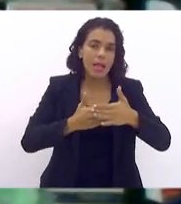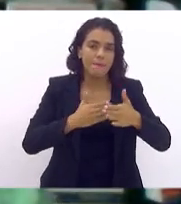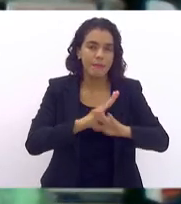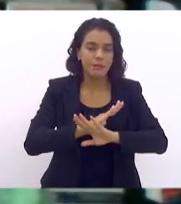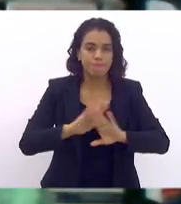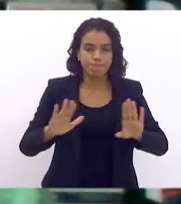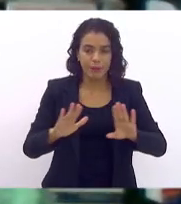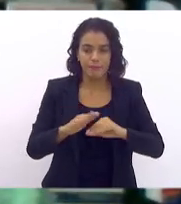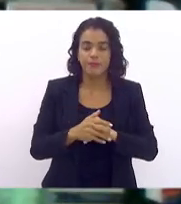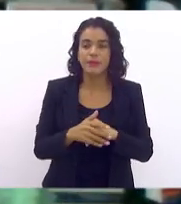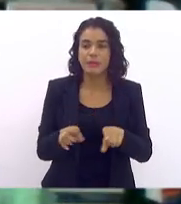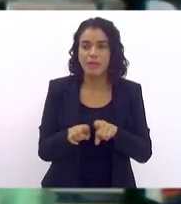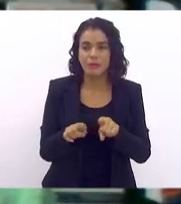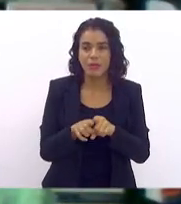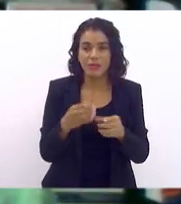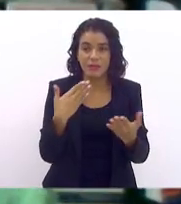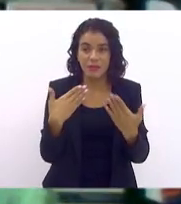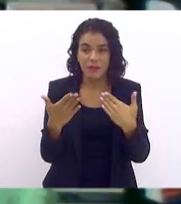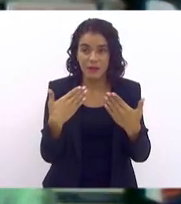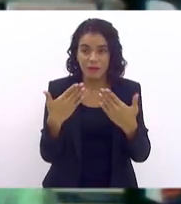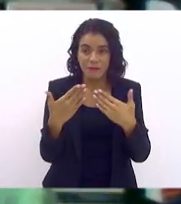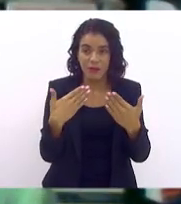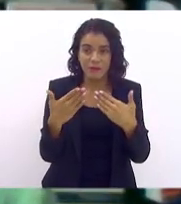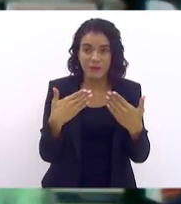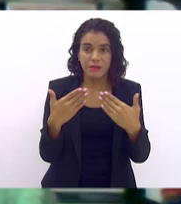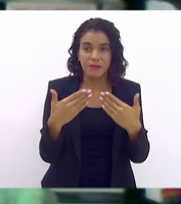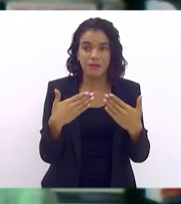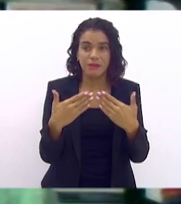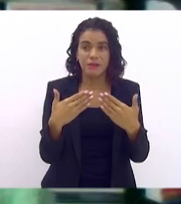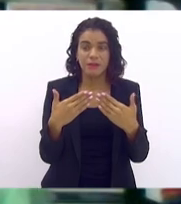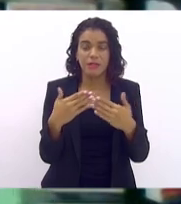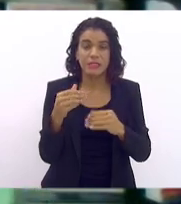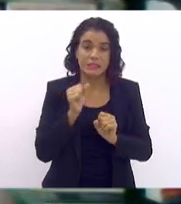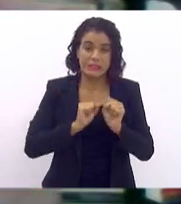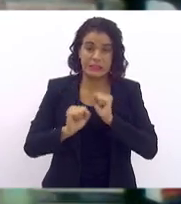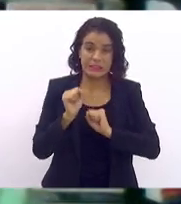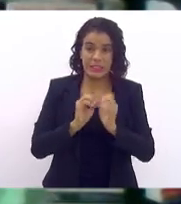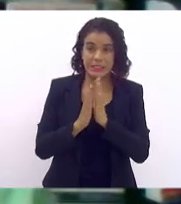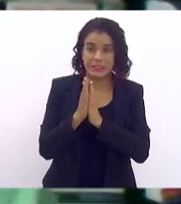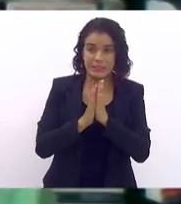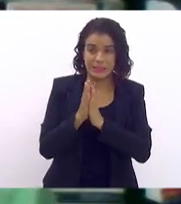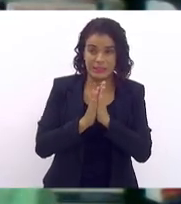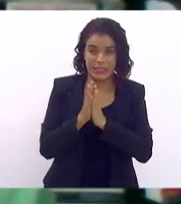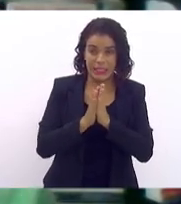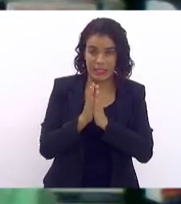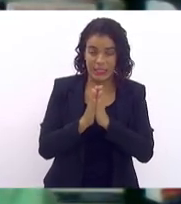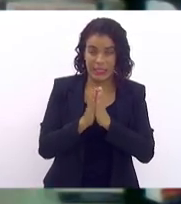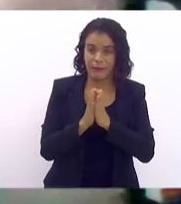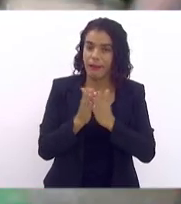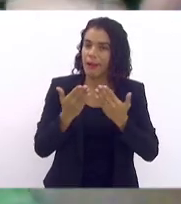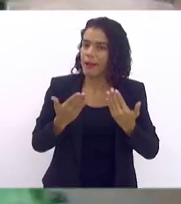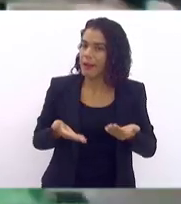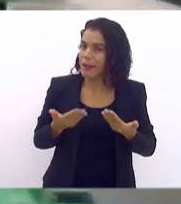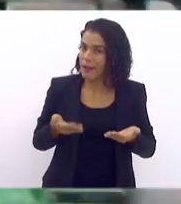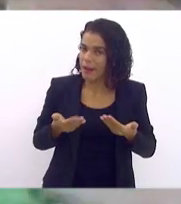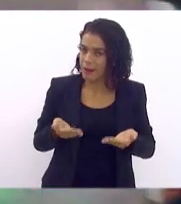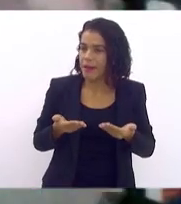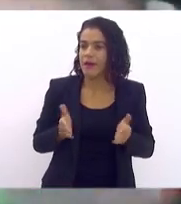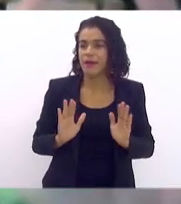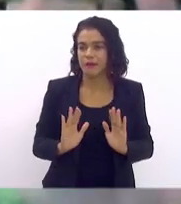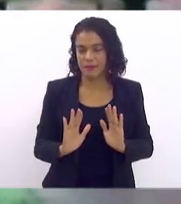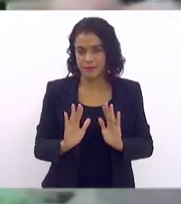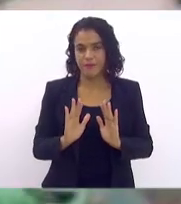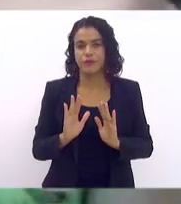momento, e a gente já está falando no mínimo de um nível aí de ansiedade, isso no mais leve, tá? A gente está no ponto mais leve